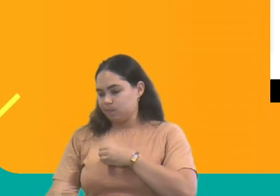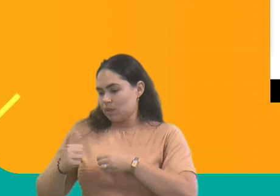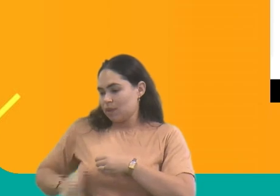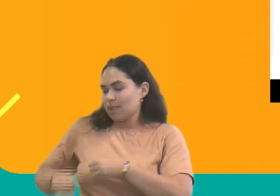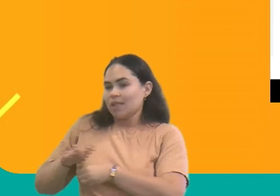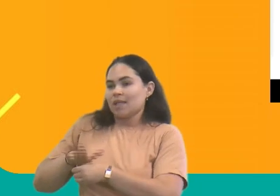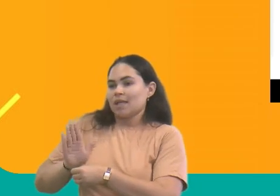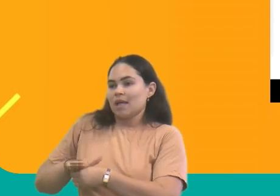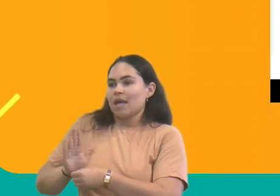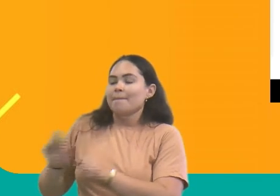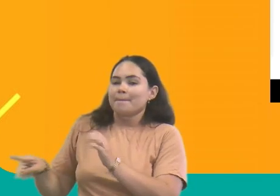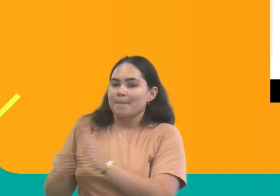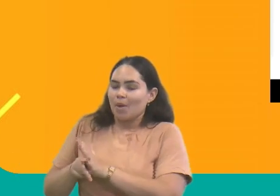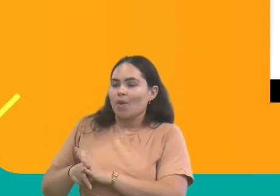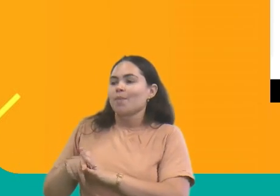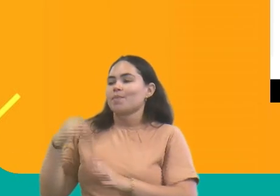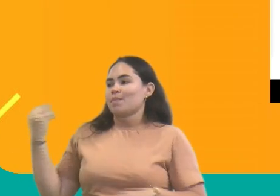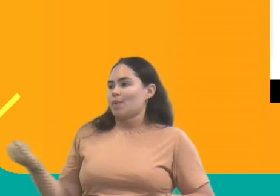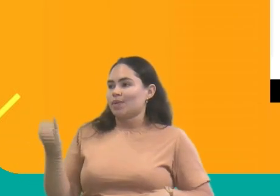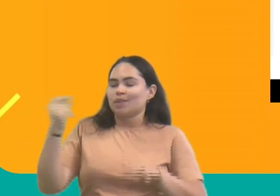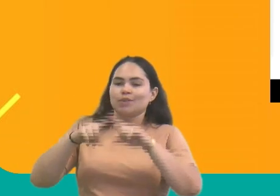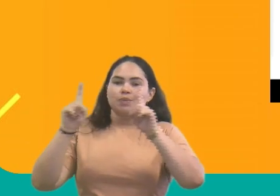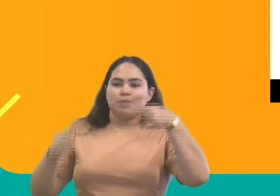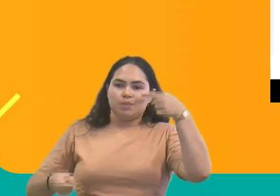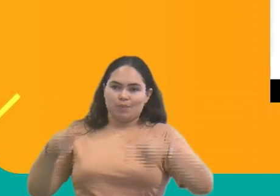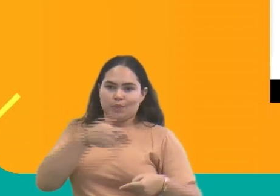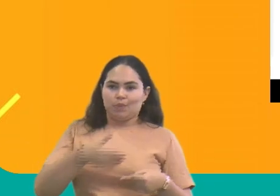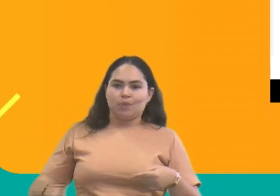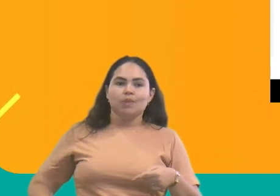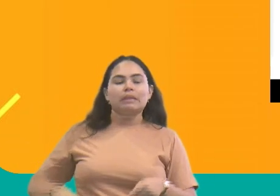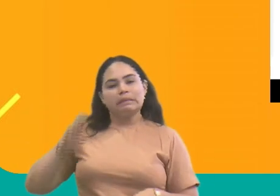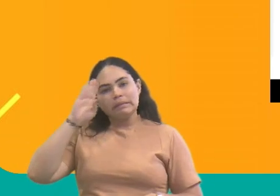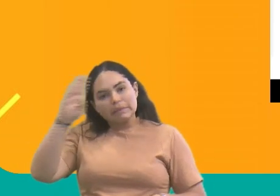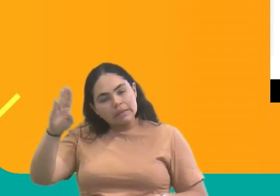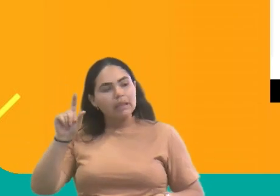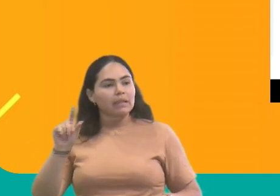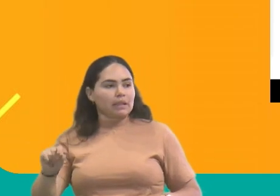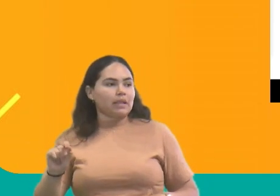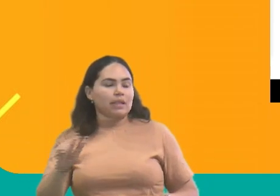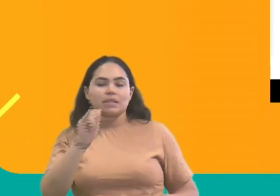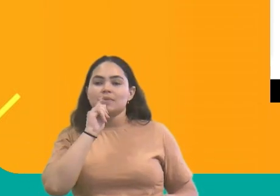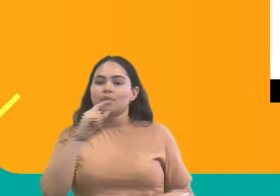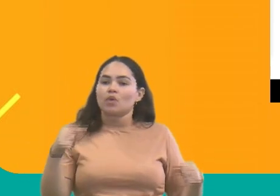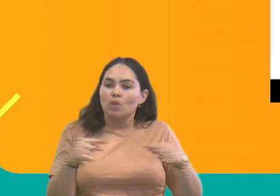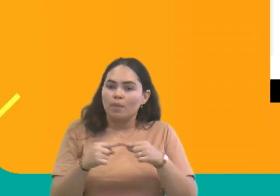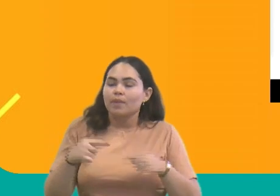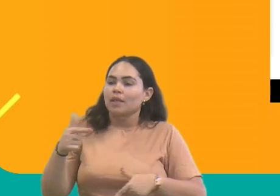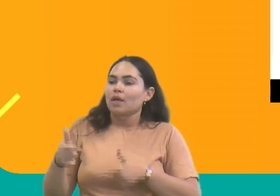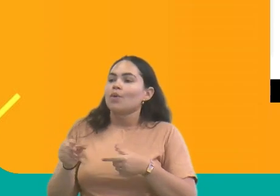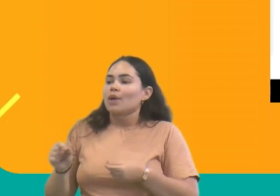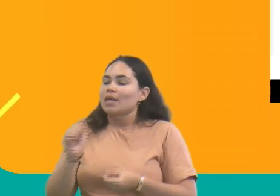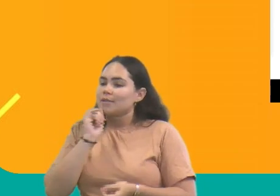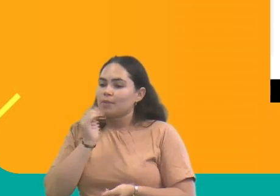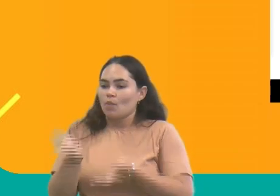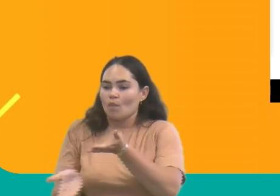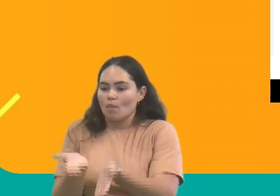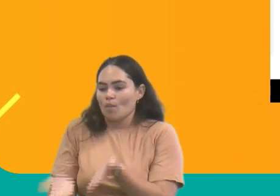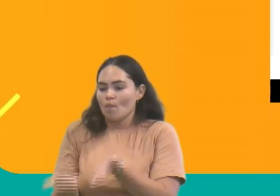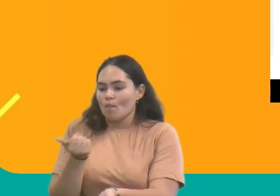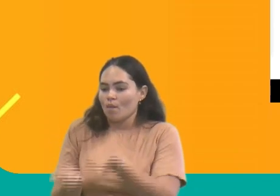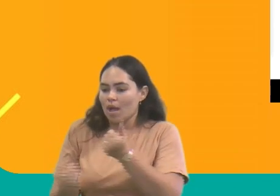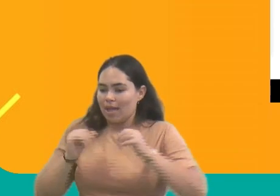públicas nacionais muito importante, por isso que é sempre muito abordada, são as relações de tratamento de água e